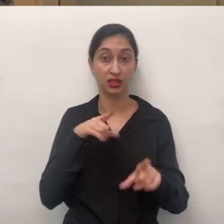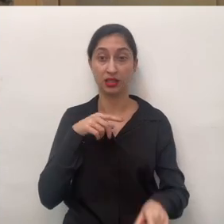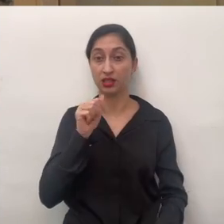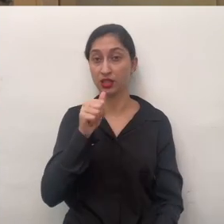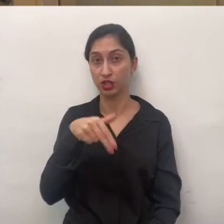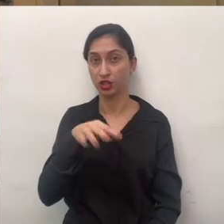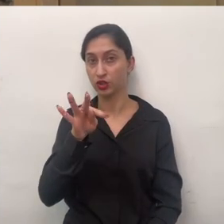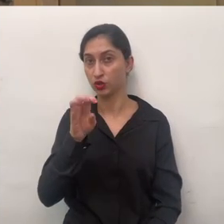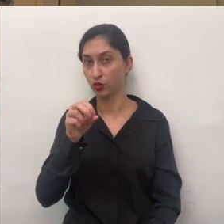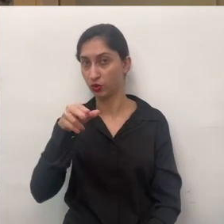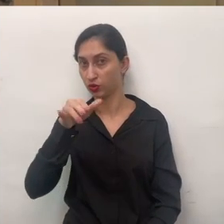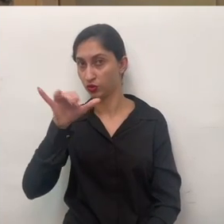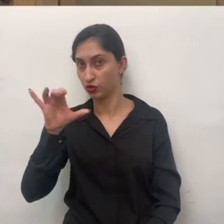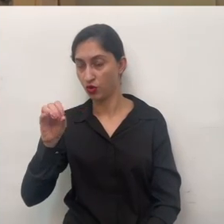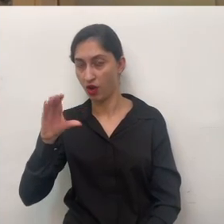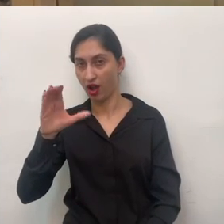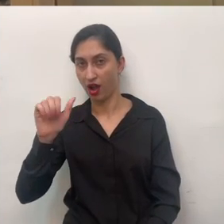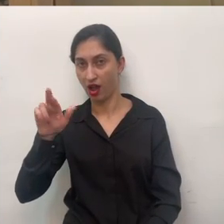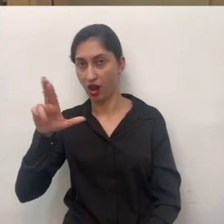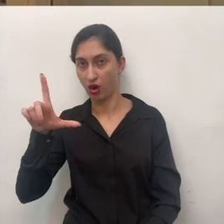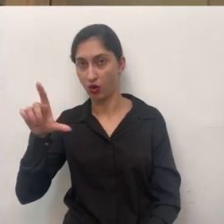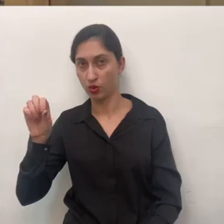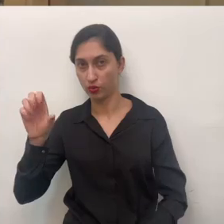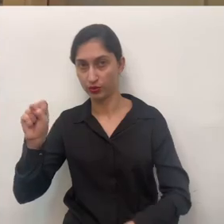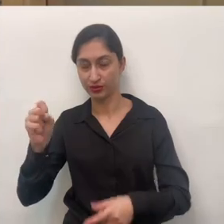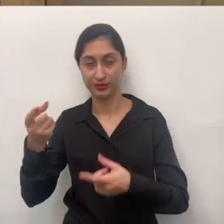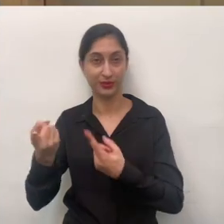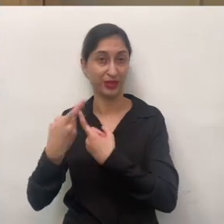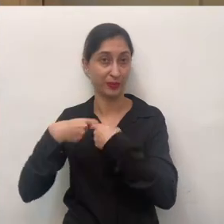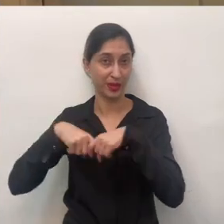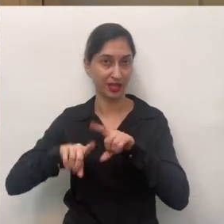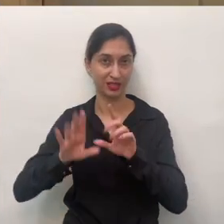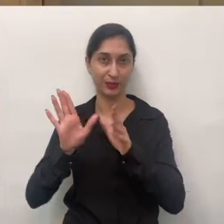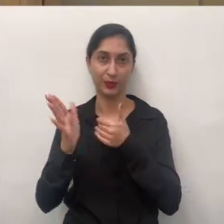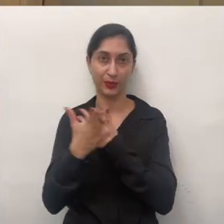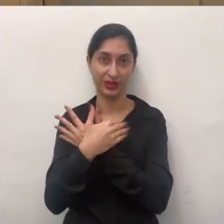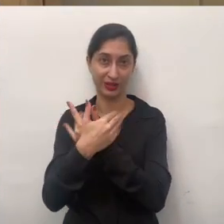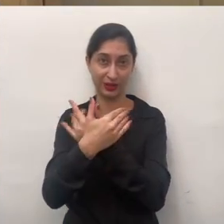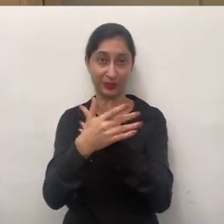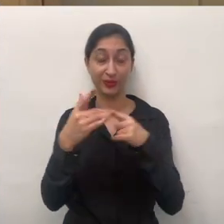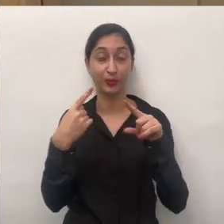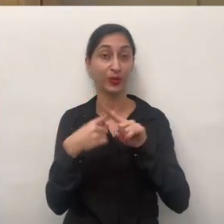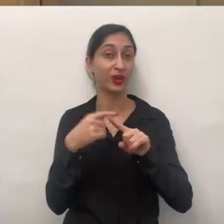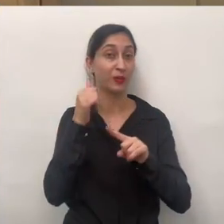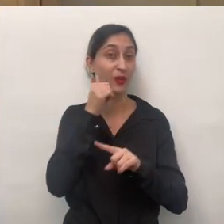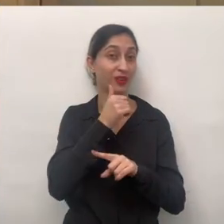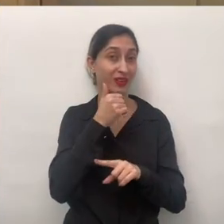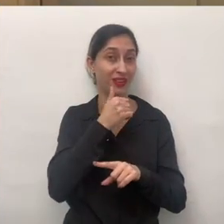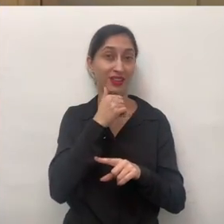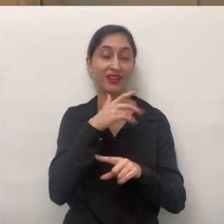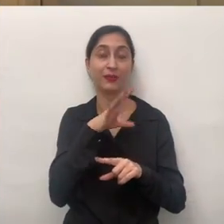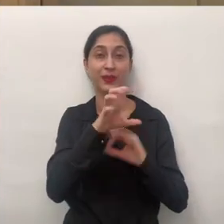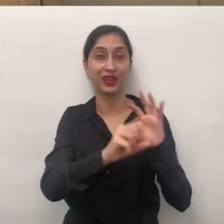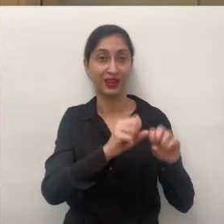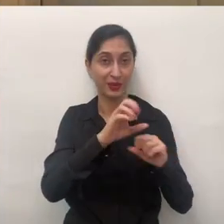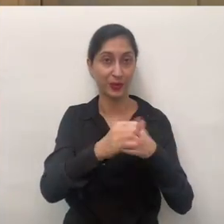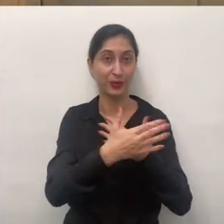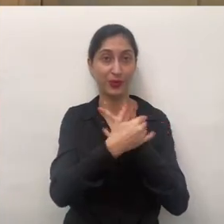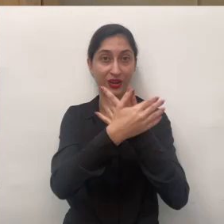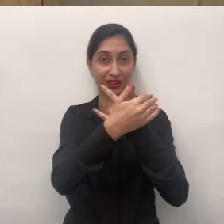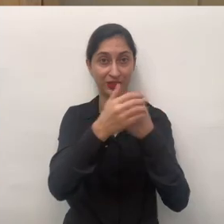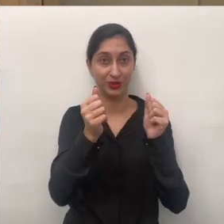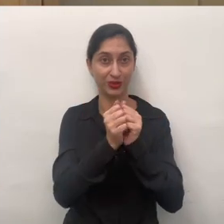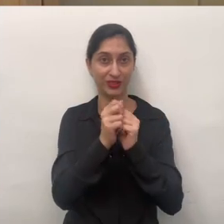Carlos, que me foi emprestado, essas duas borboletas. Ela colhia borboletas no jardim com a ajuda dos